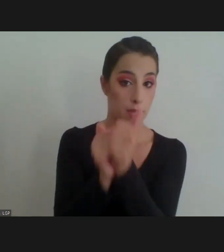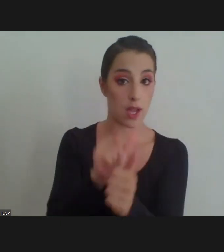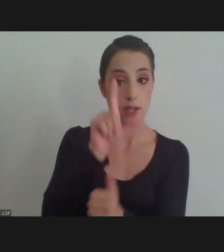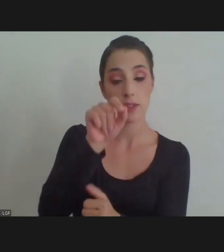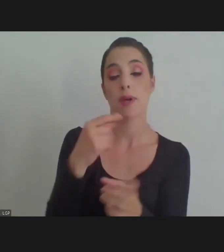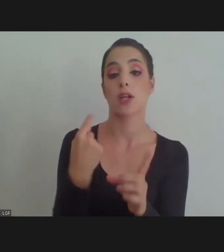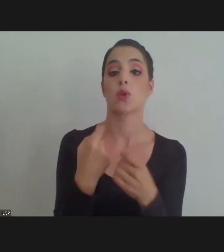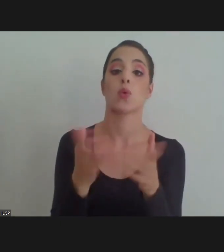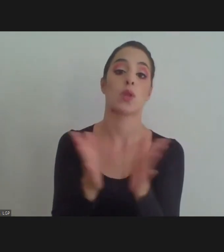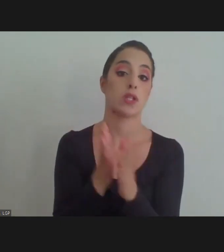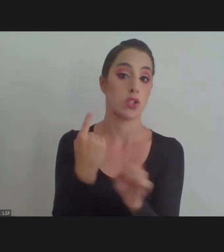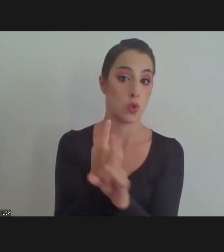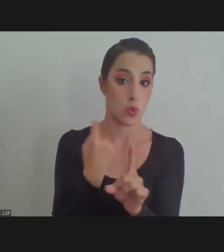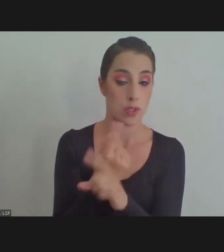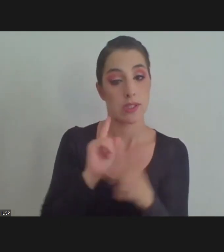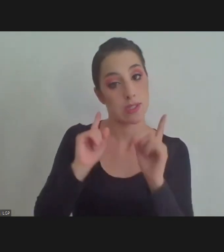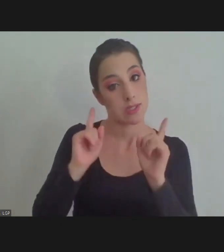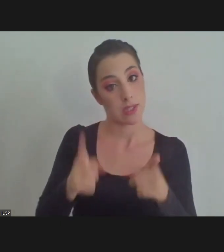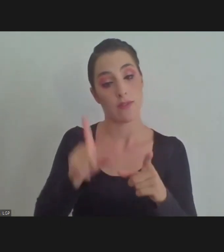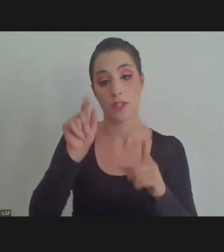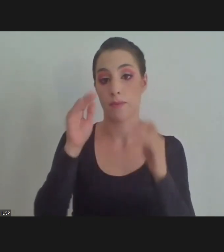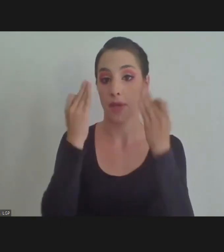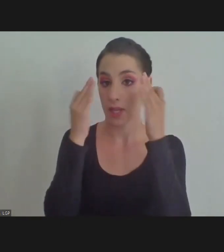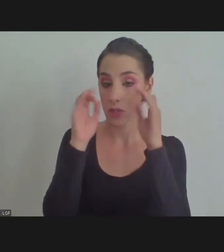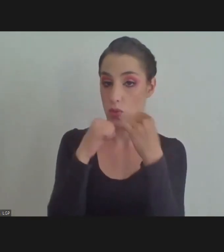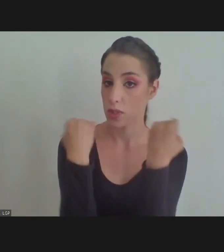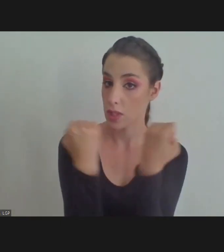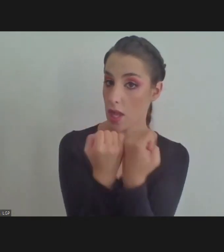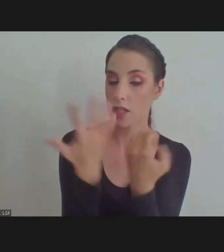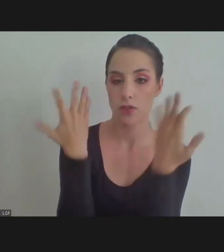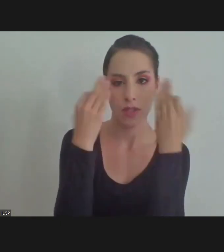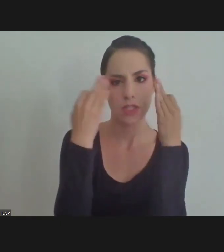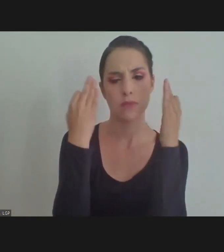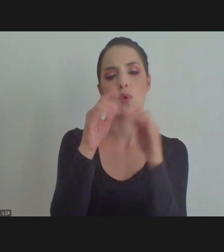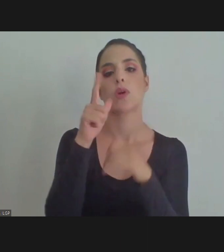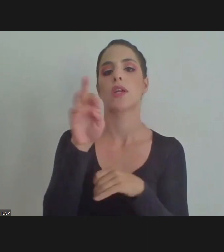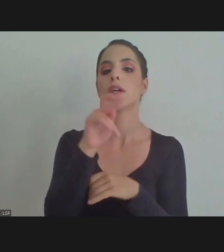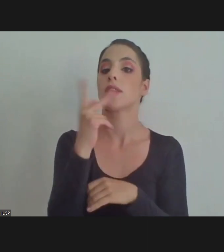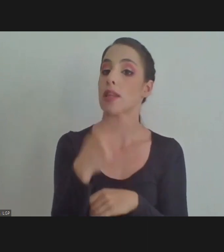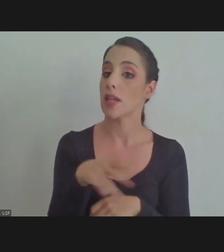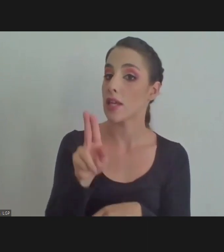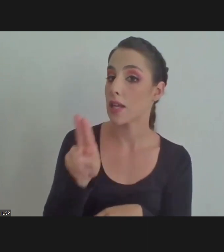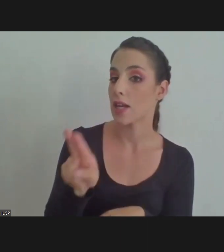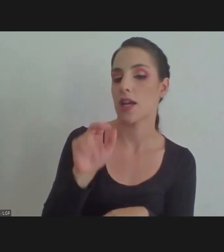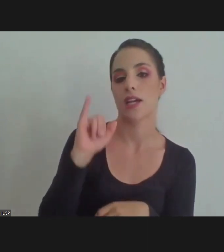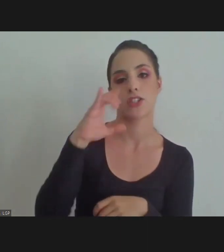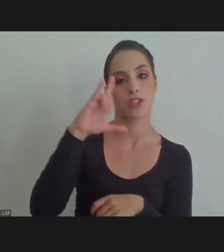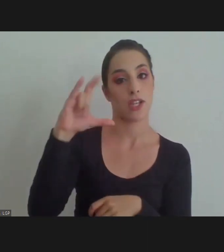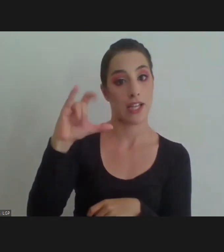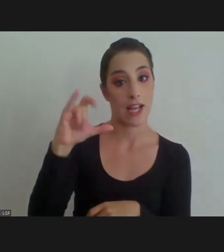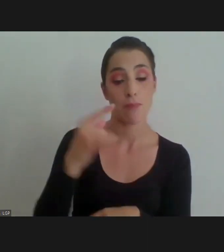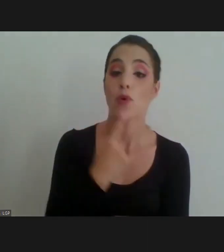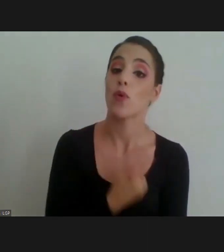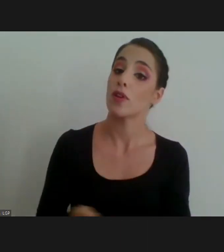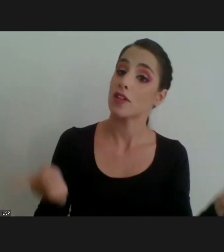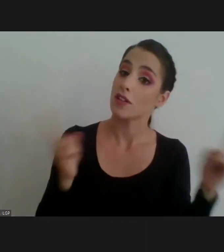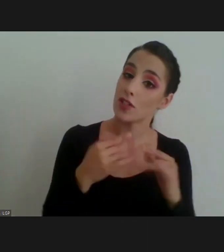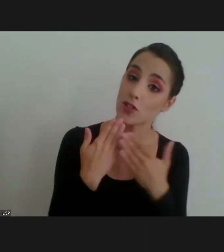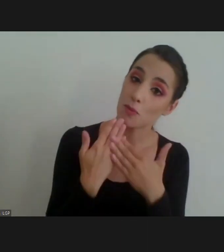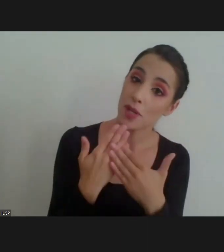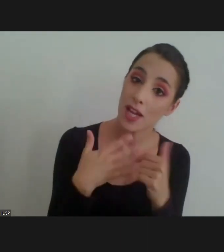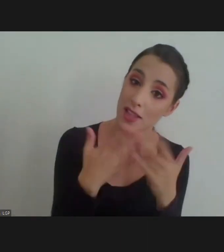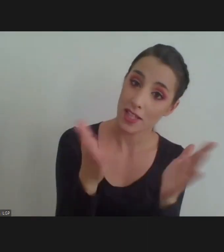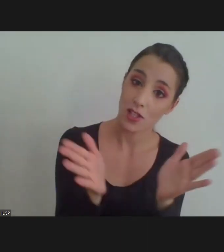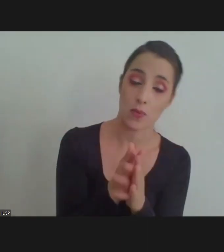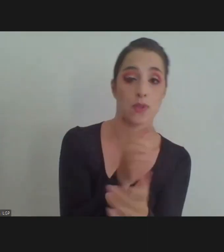e iniciativas do INA nas redes sociais, Facebook, LinkedIn, Twitter e Instagram. Mais uma vez, muito obrigada a todos e a todas